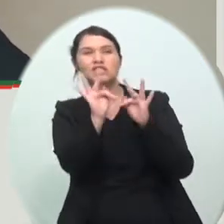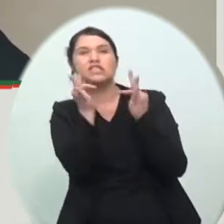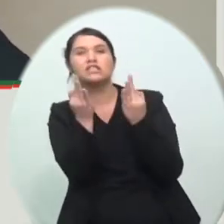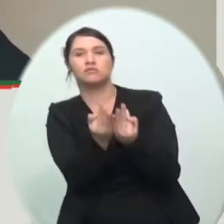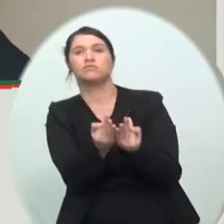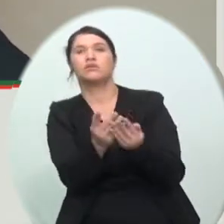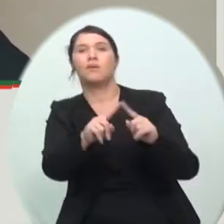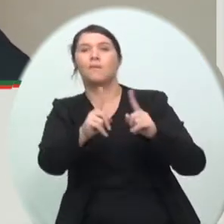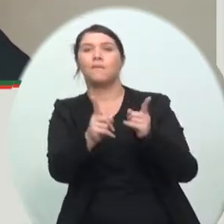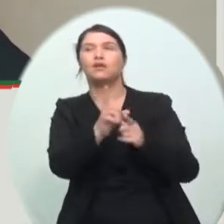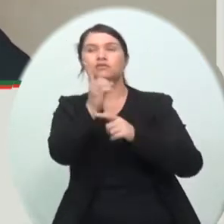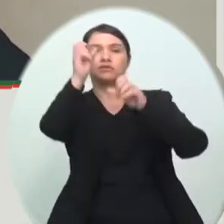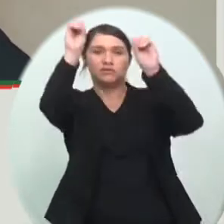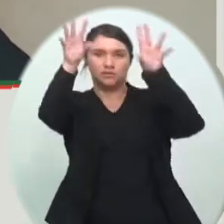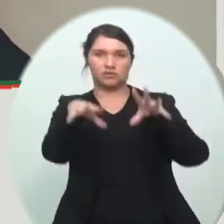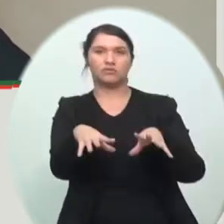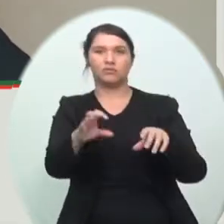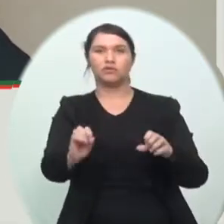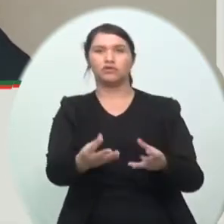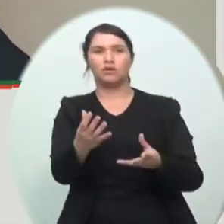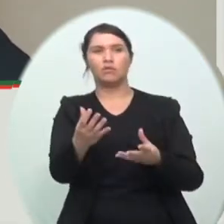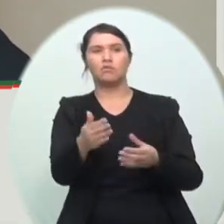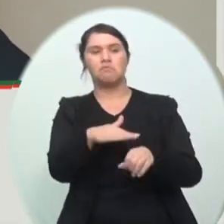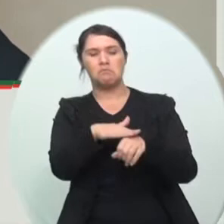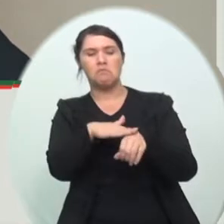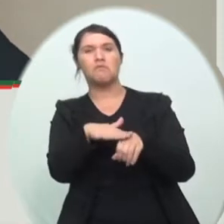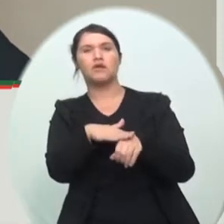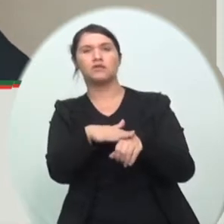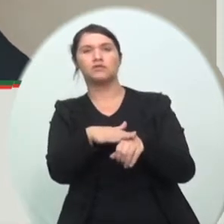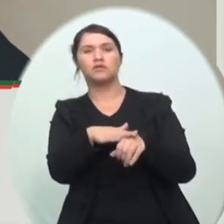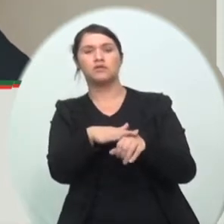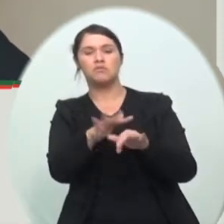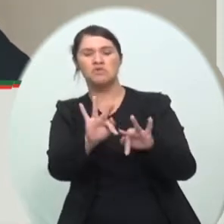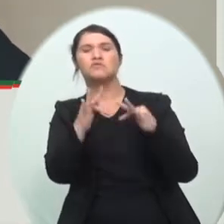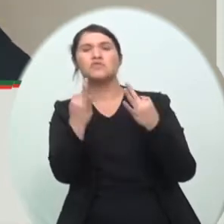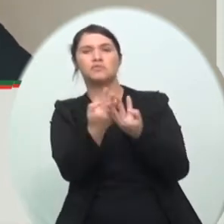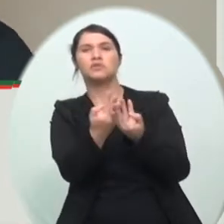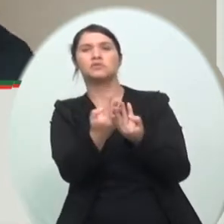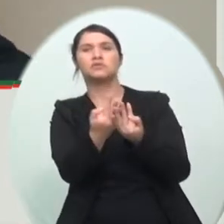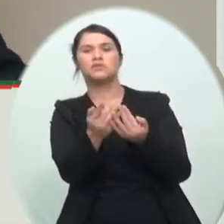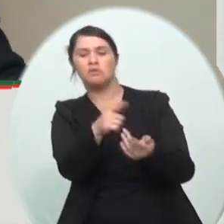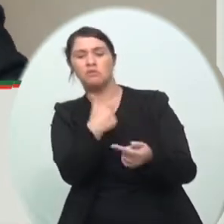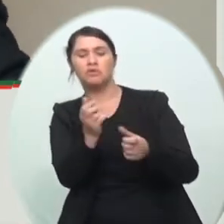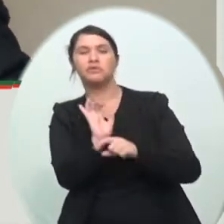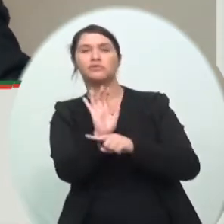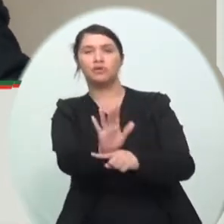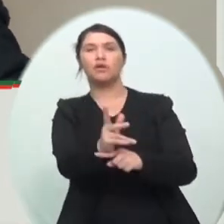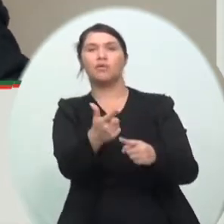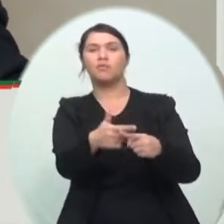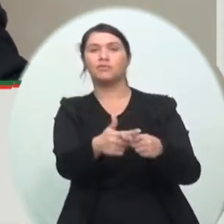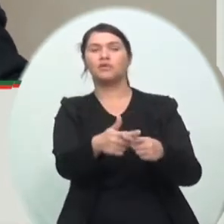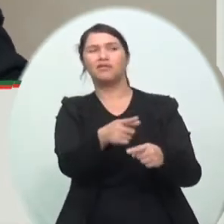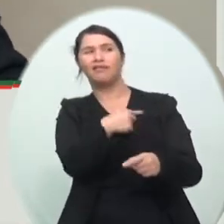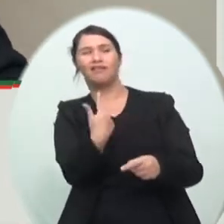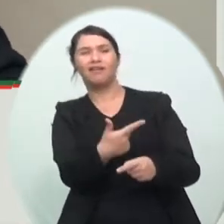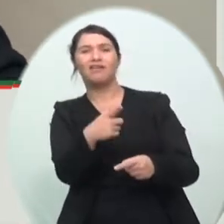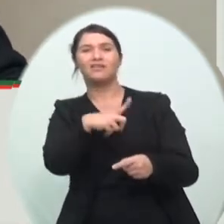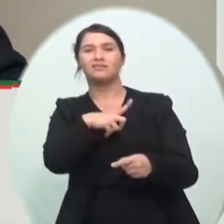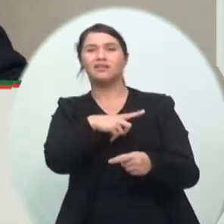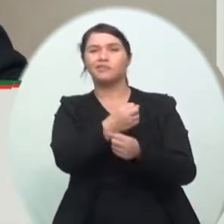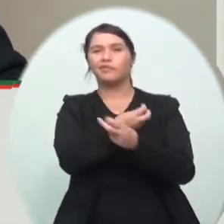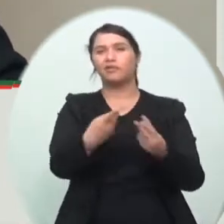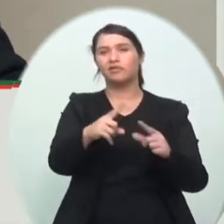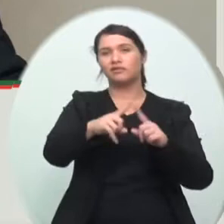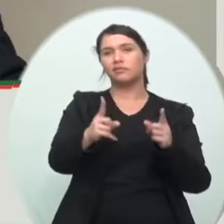pessoas abençoadas. Falem com elas para vocês verem a diferença que é. Nós temos tudo e muitas vezes